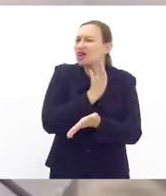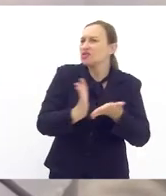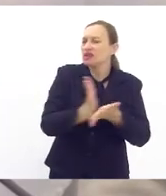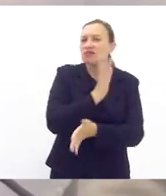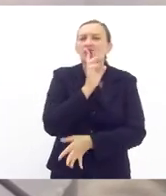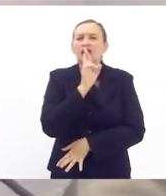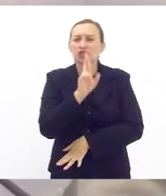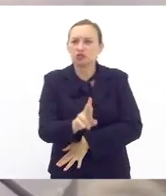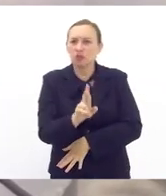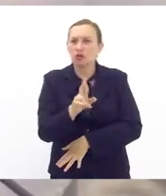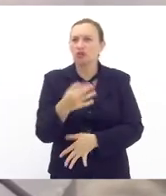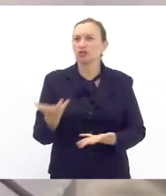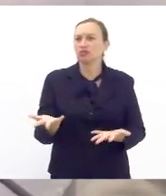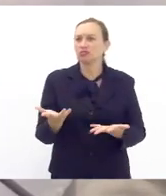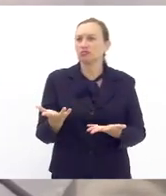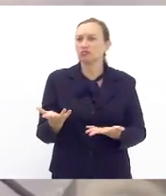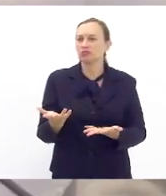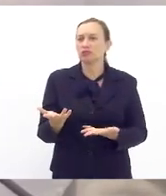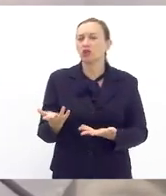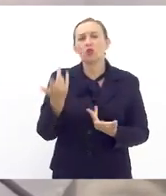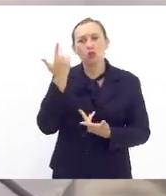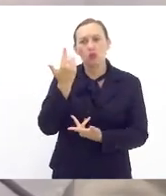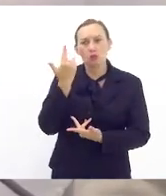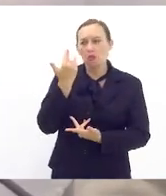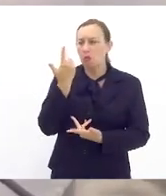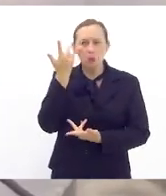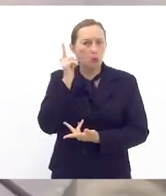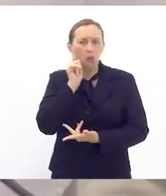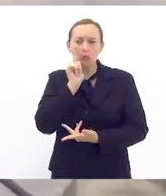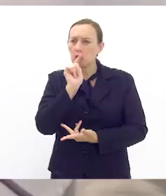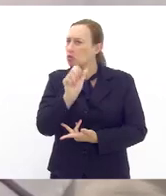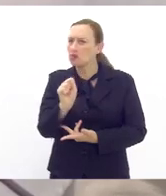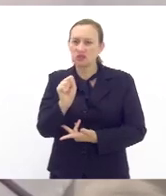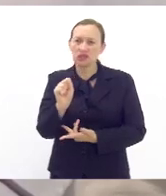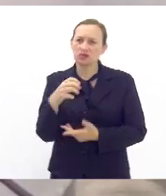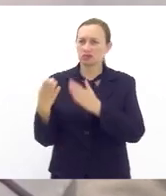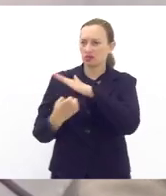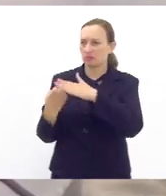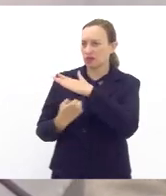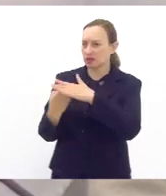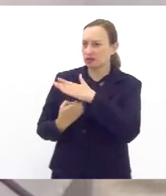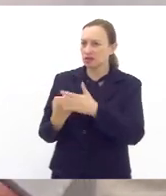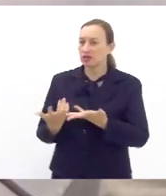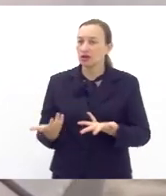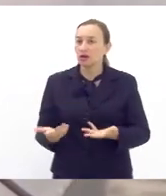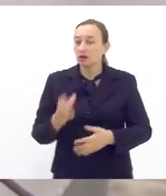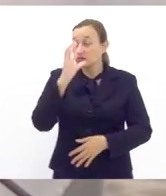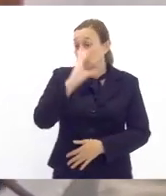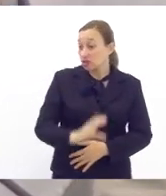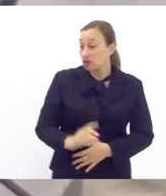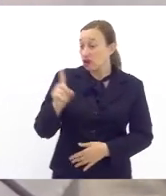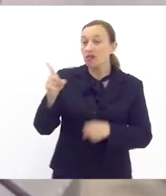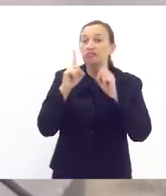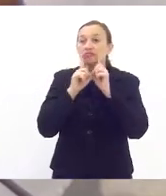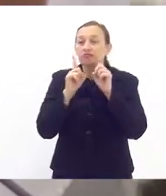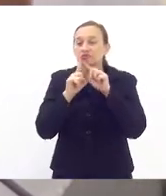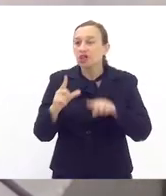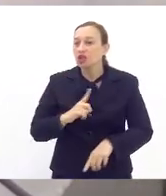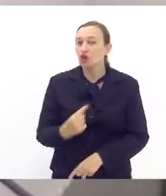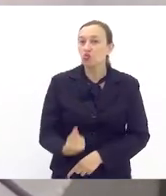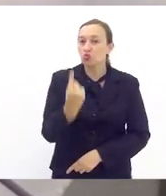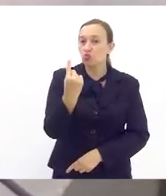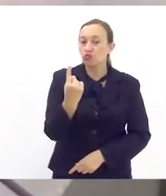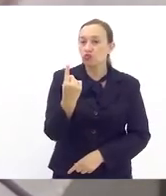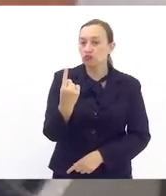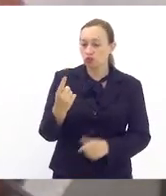respostas até para um bem comum a gente não consegue da empresa né o cidadão em Maricá ele tem um lugar